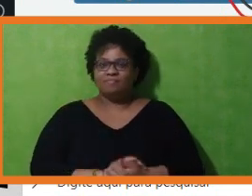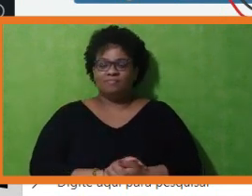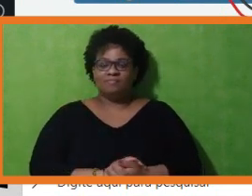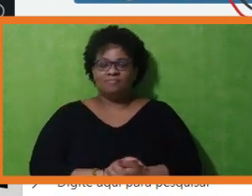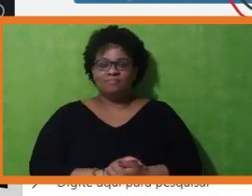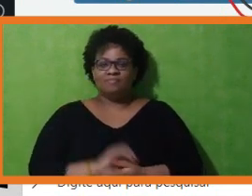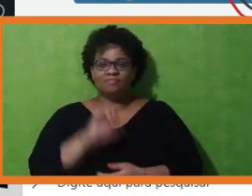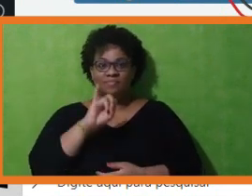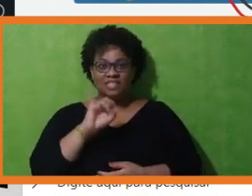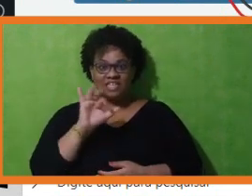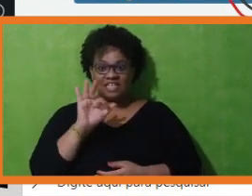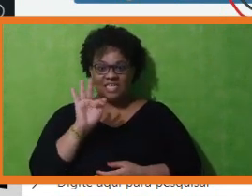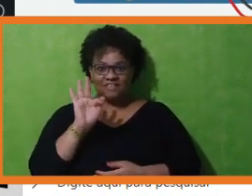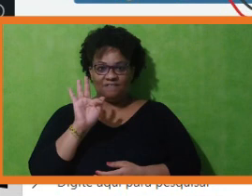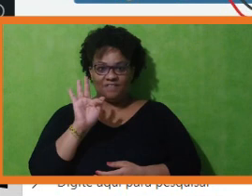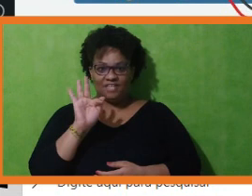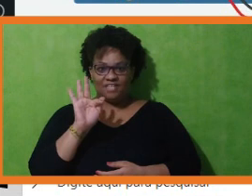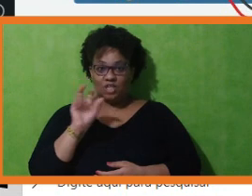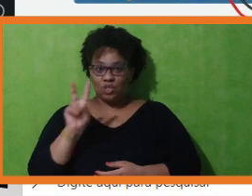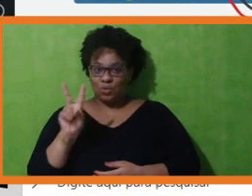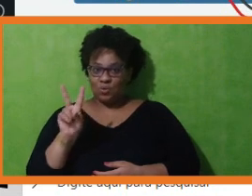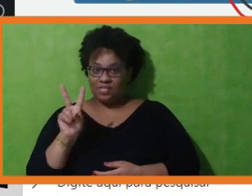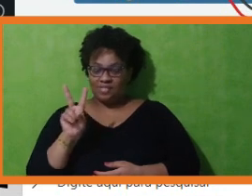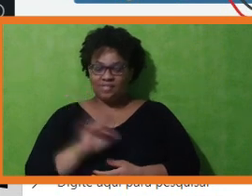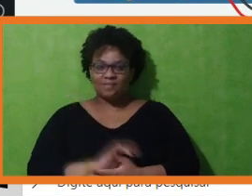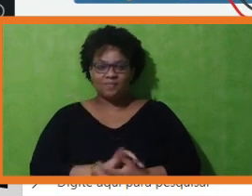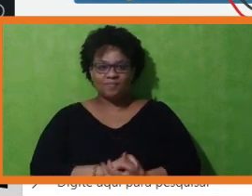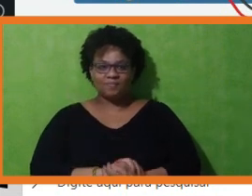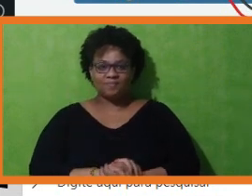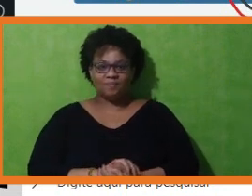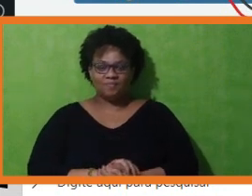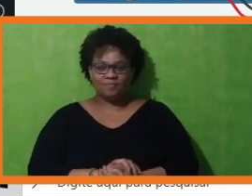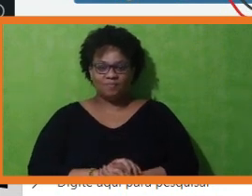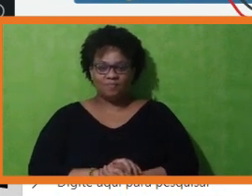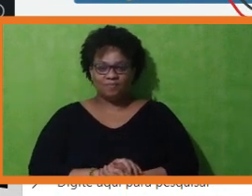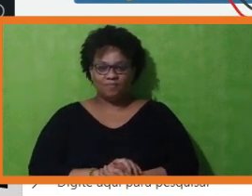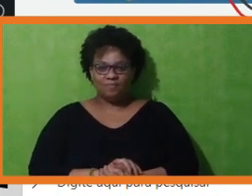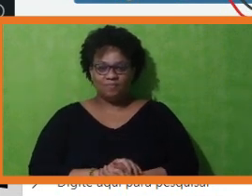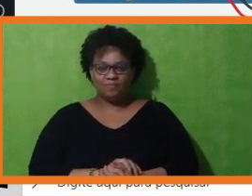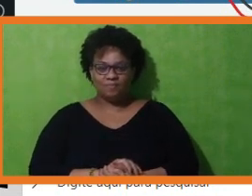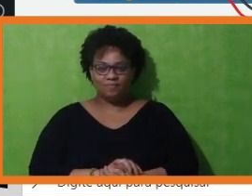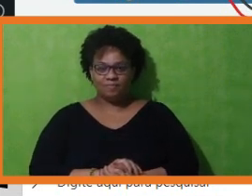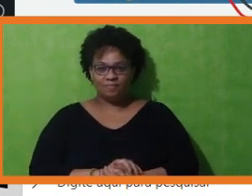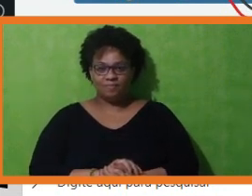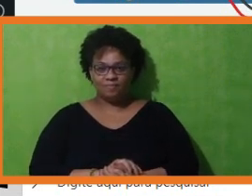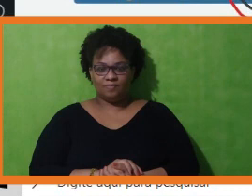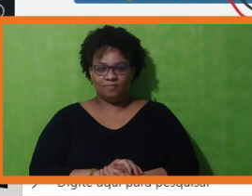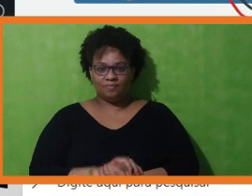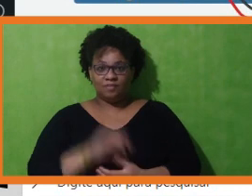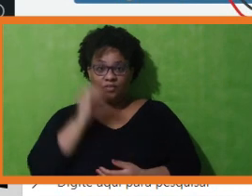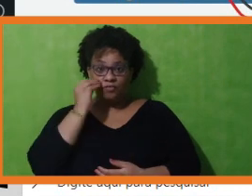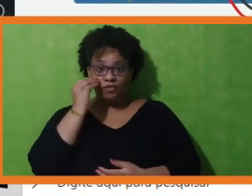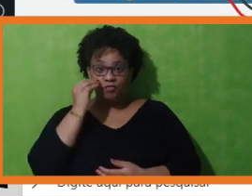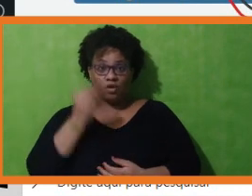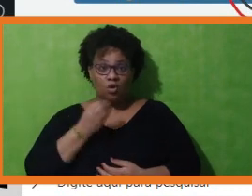Vou botar if leitura botão 2, que é a variável que eu utilizo